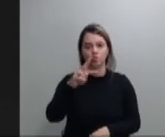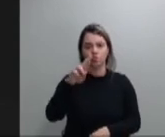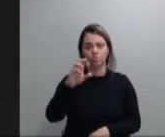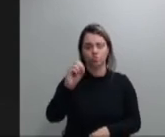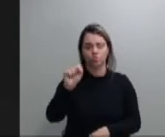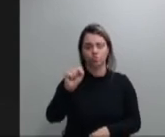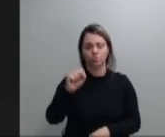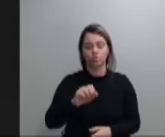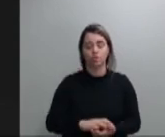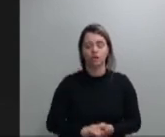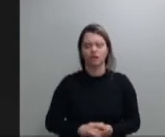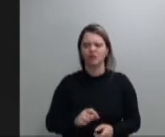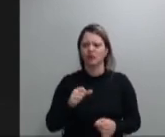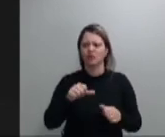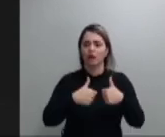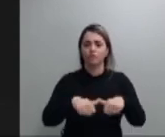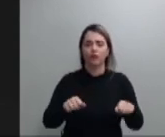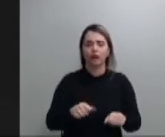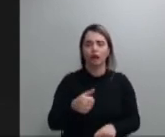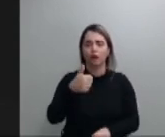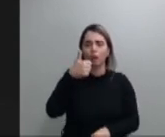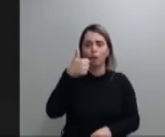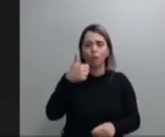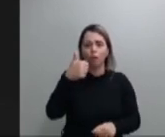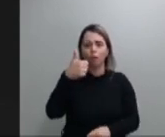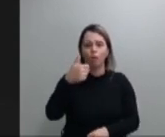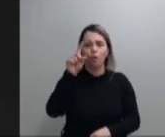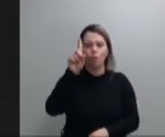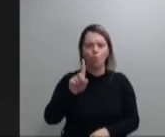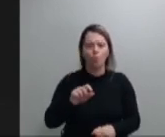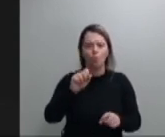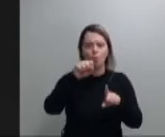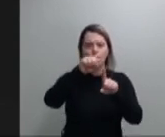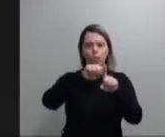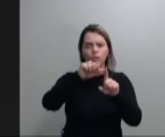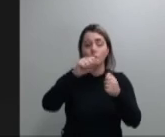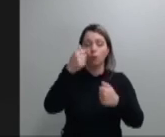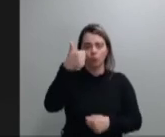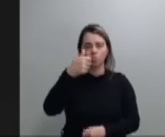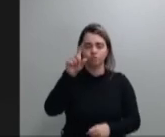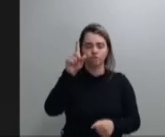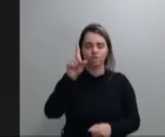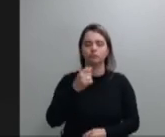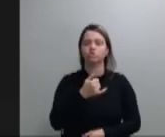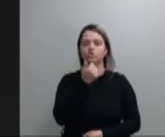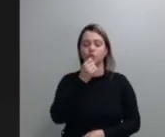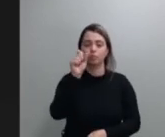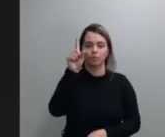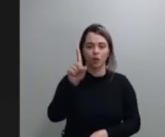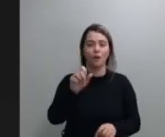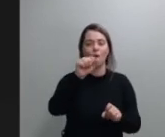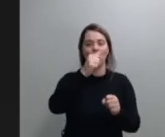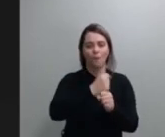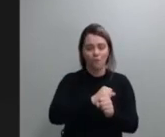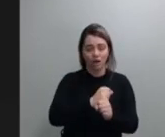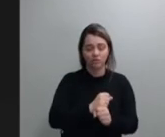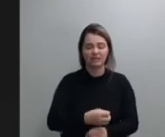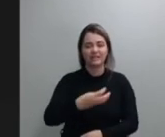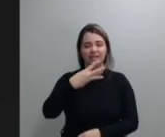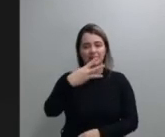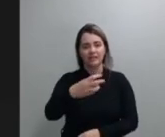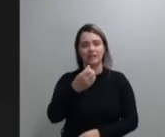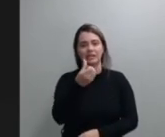sujeito e não corrige a correção monetária e não corrige e nós abonamos isso aí são 365 dias